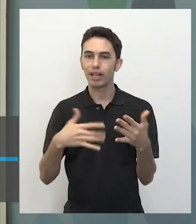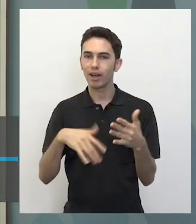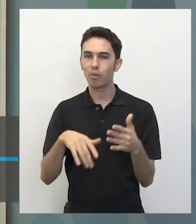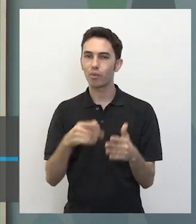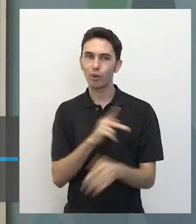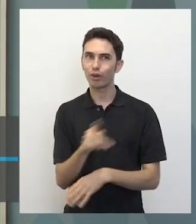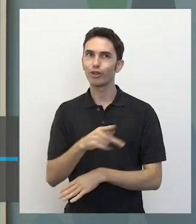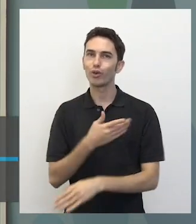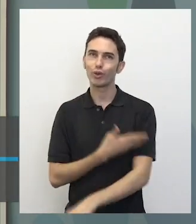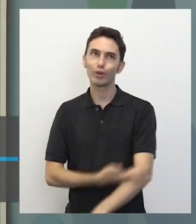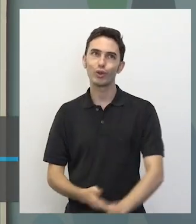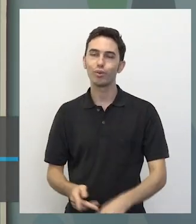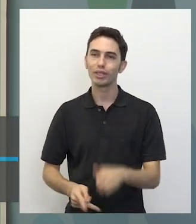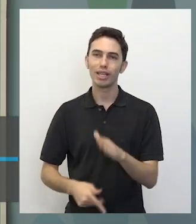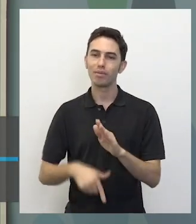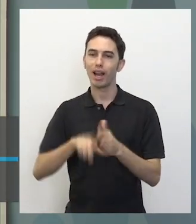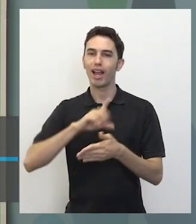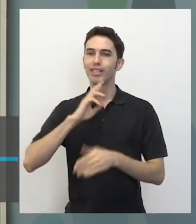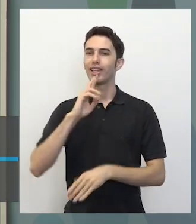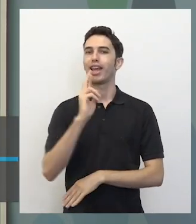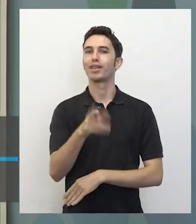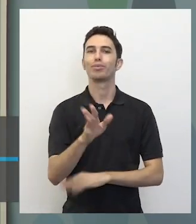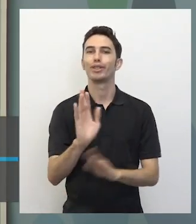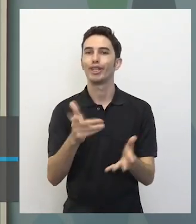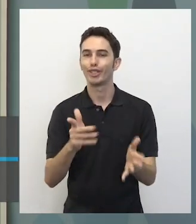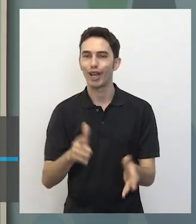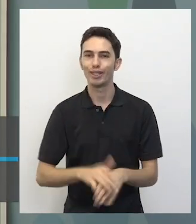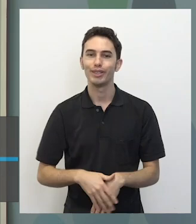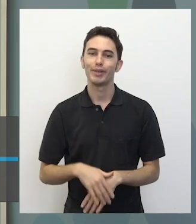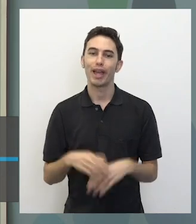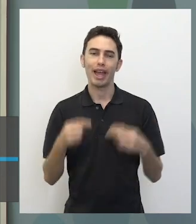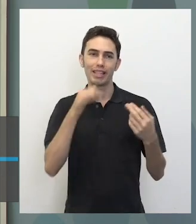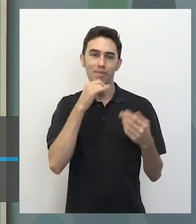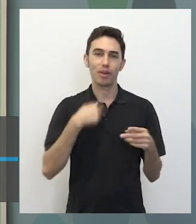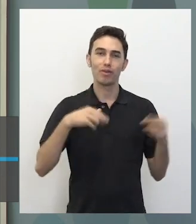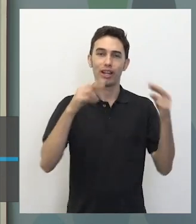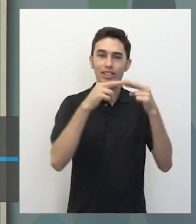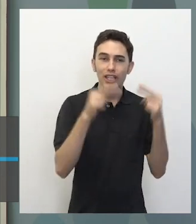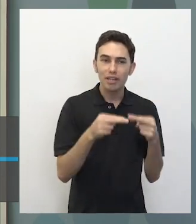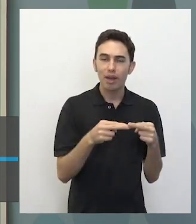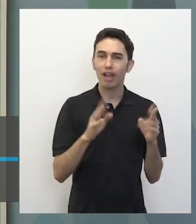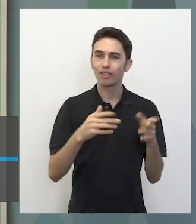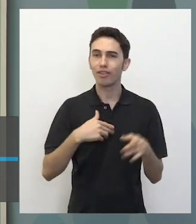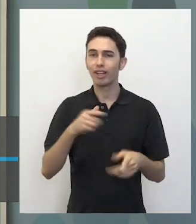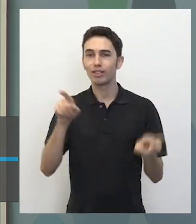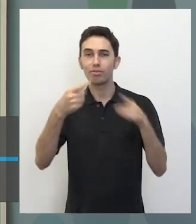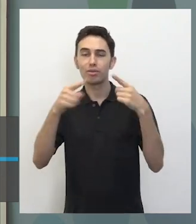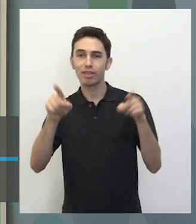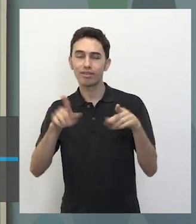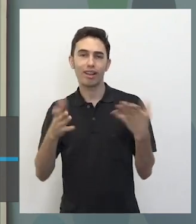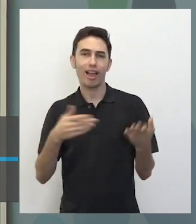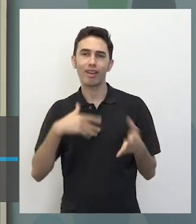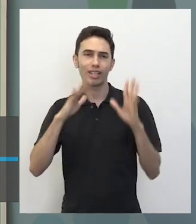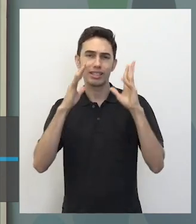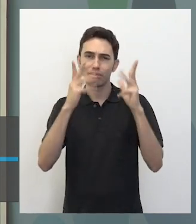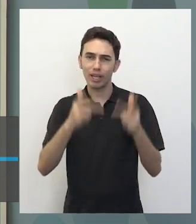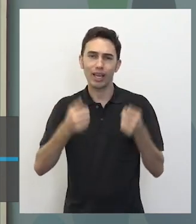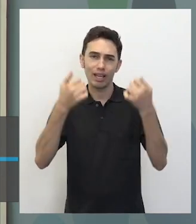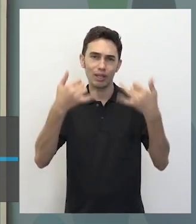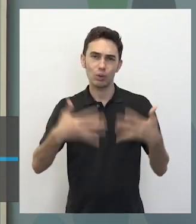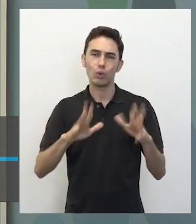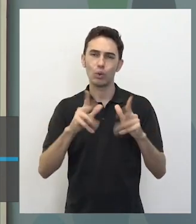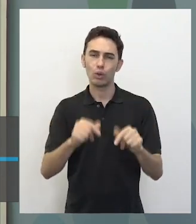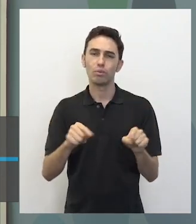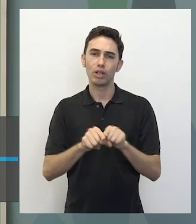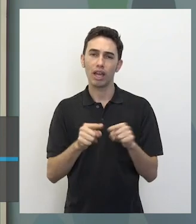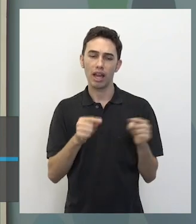antes, né, gente? Quando eu fui explicando sobre a rima, eu já falei sobre musicalidade e falei tudo. Porque é aquela sequência, né, da